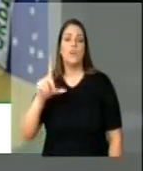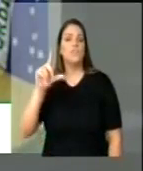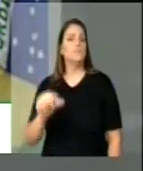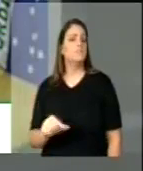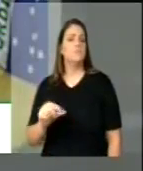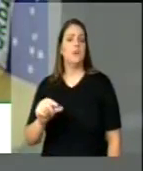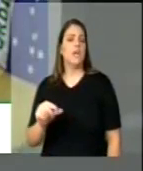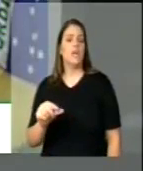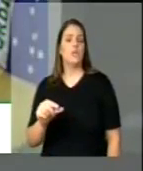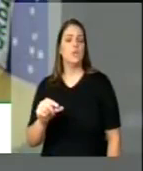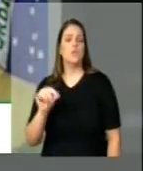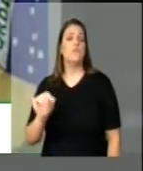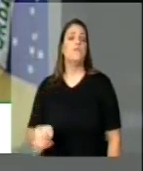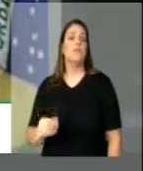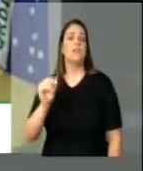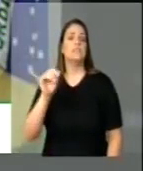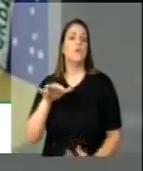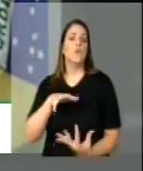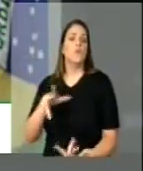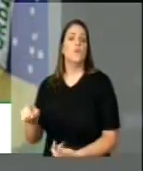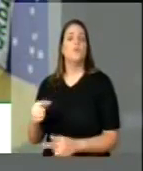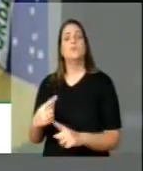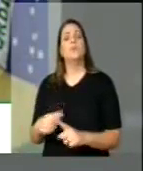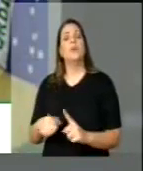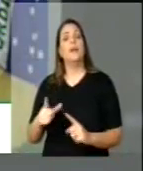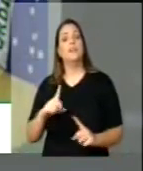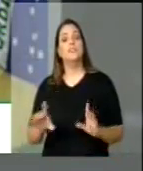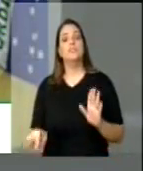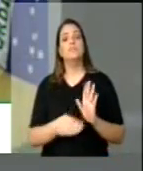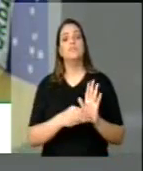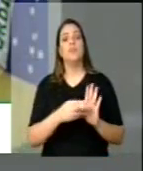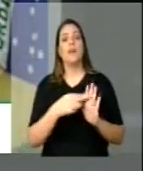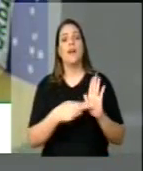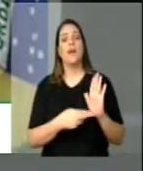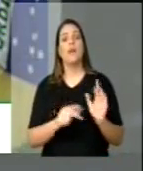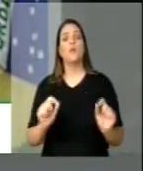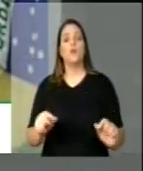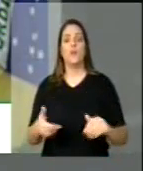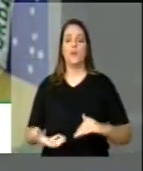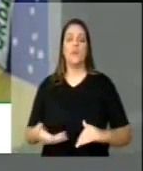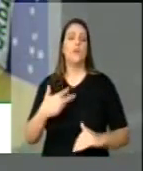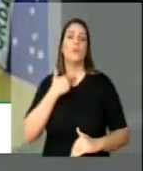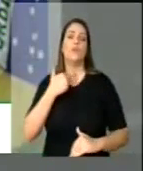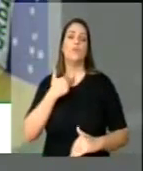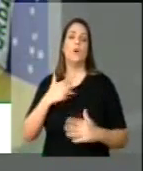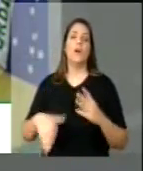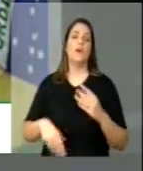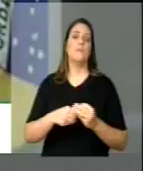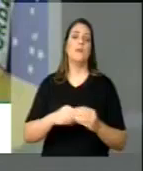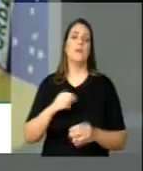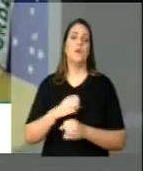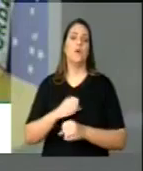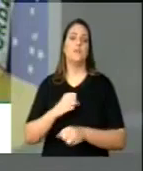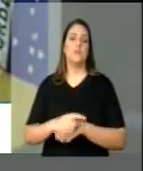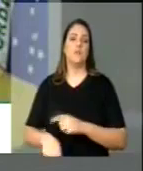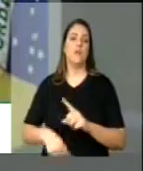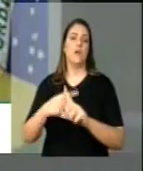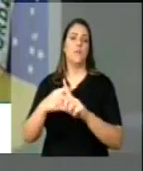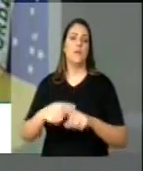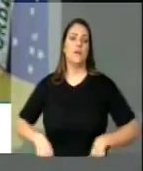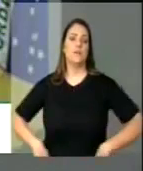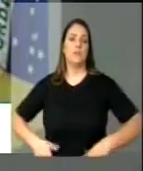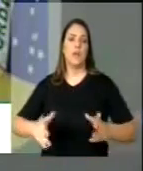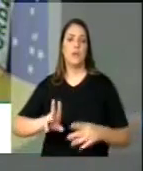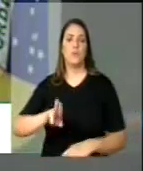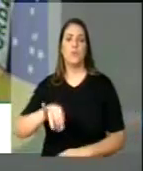mundo, pois incluía dispositivo como que impedia o Congresso de fazer emendas ao orçamento para aumentar os gastos